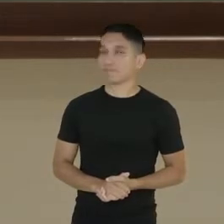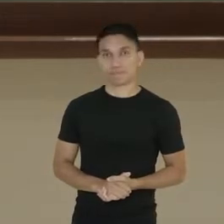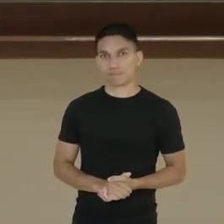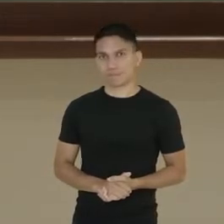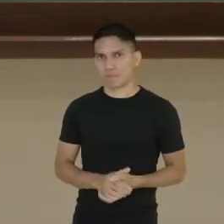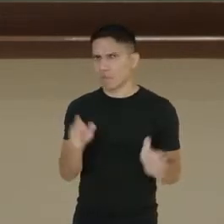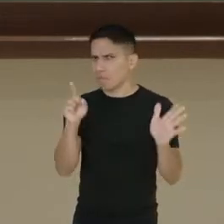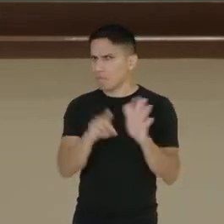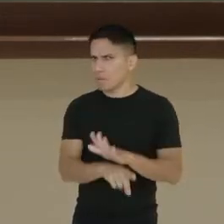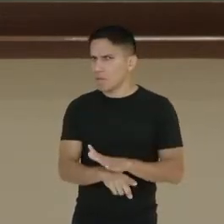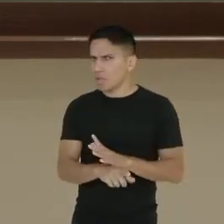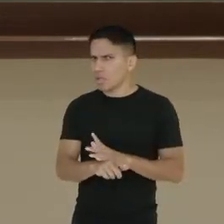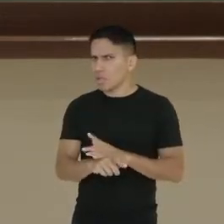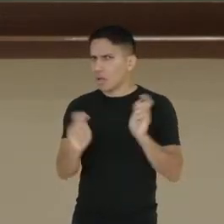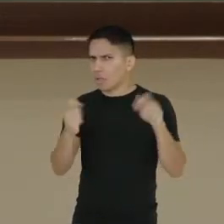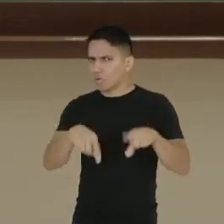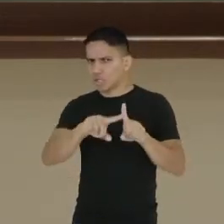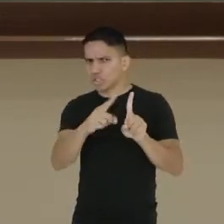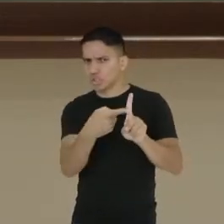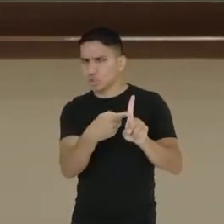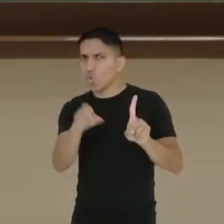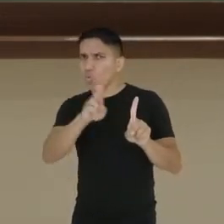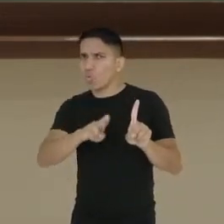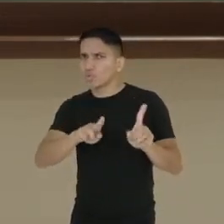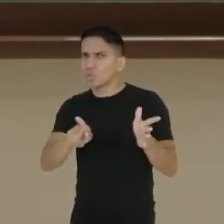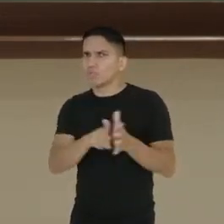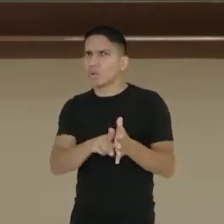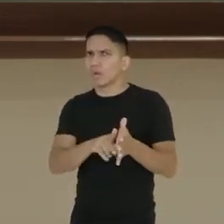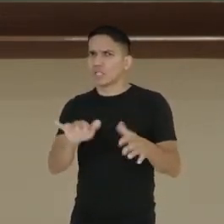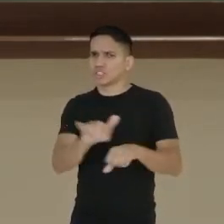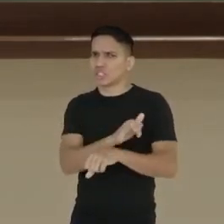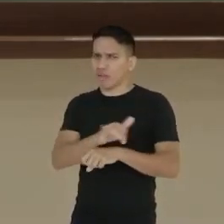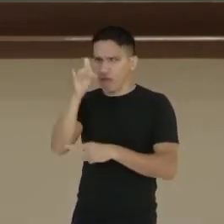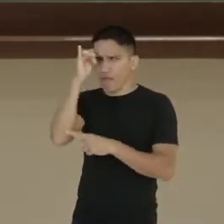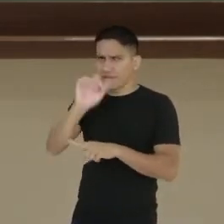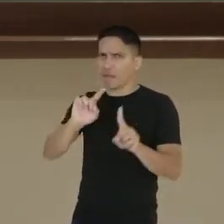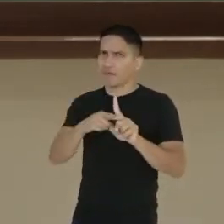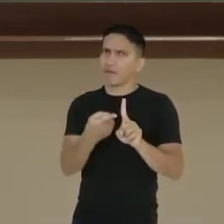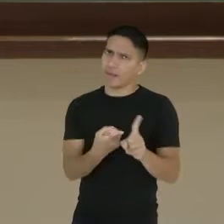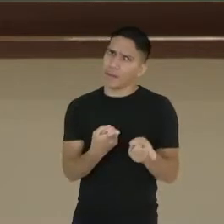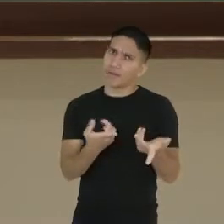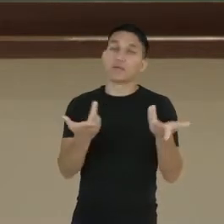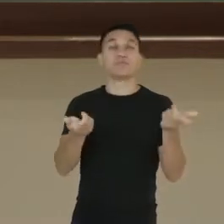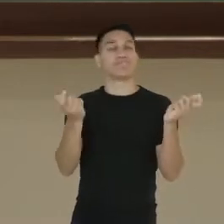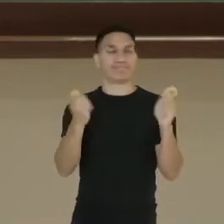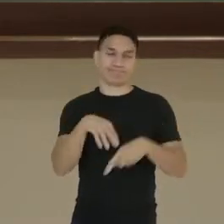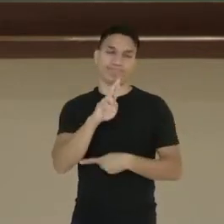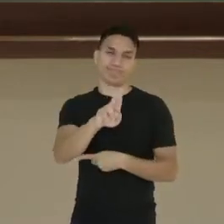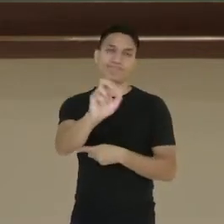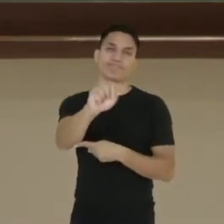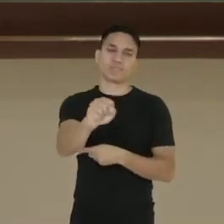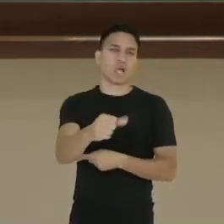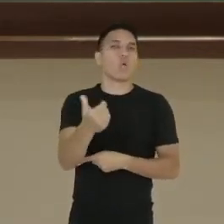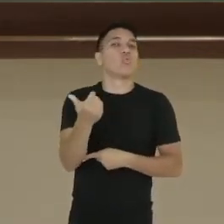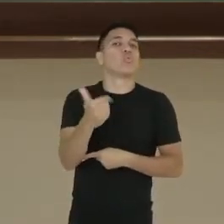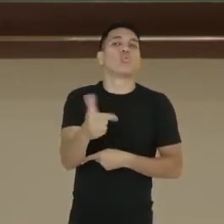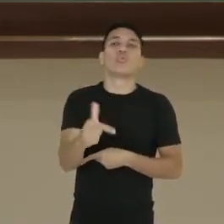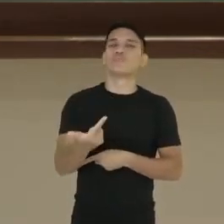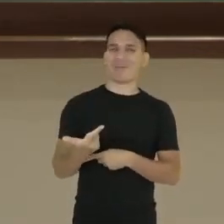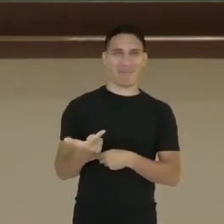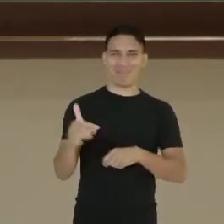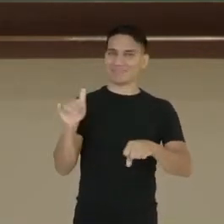Posso engravidar usando métodos contraceptivos? A resposta é sim. Não existem métodos